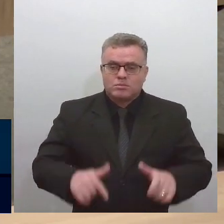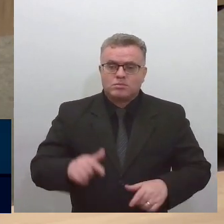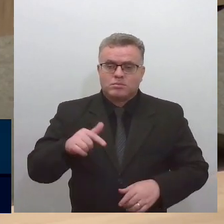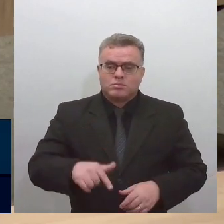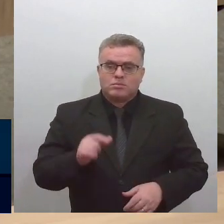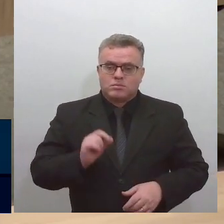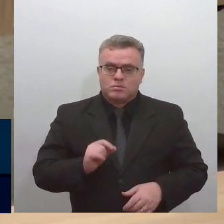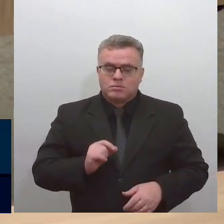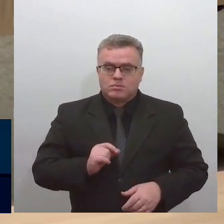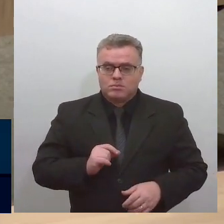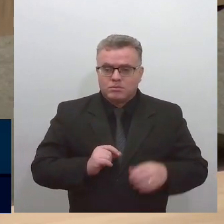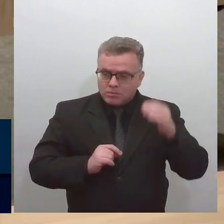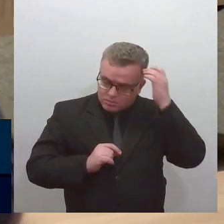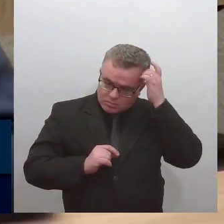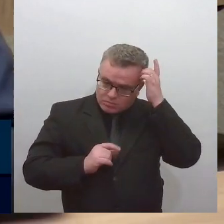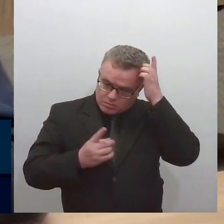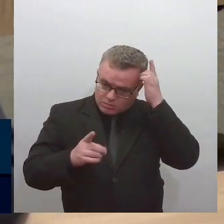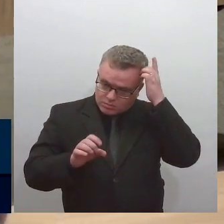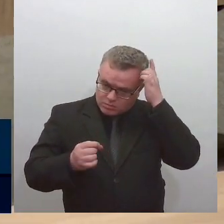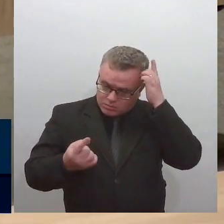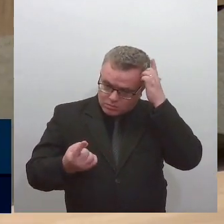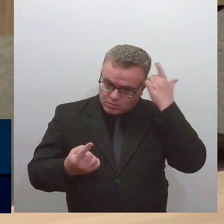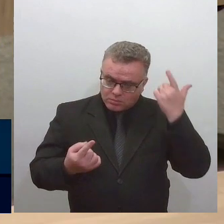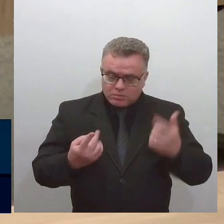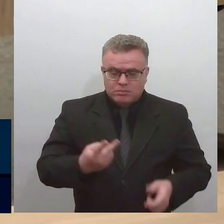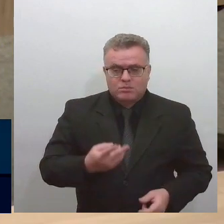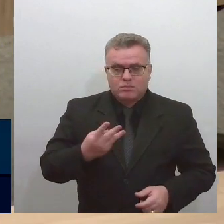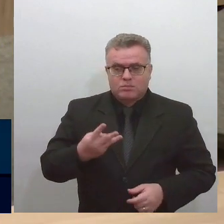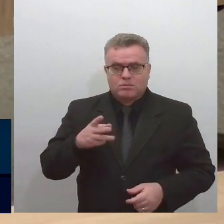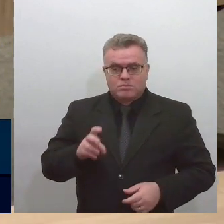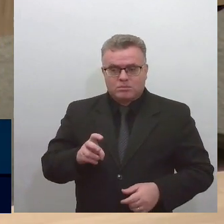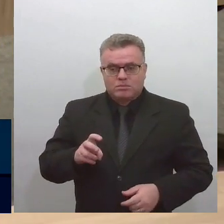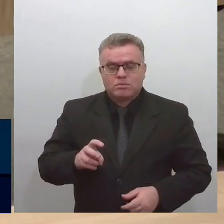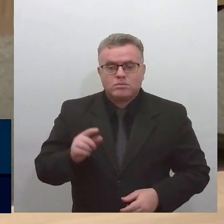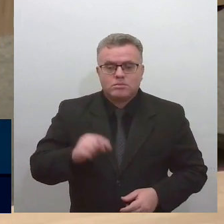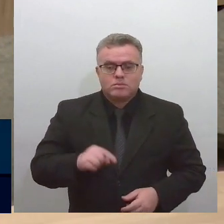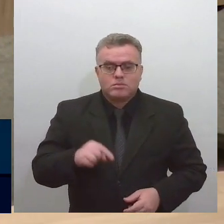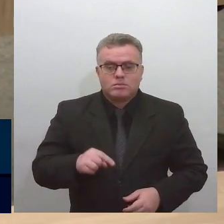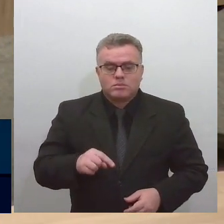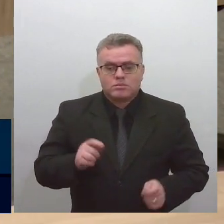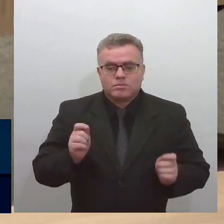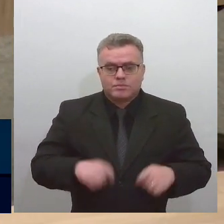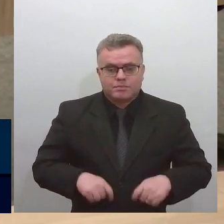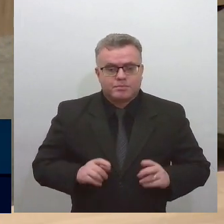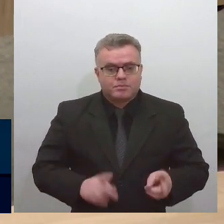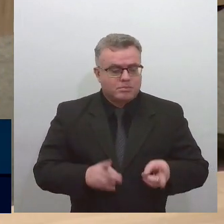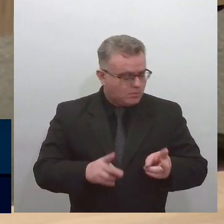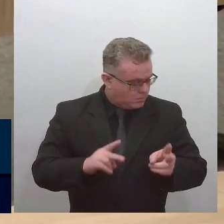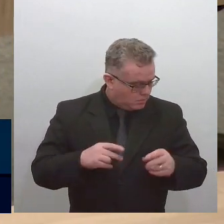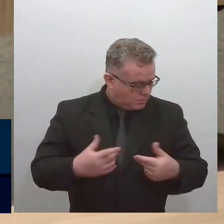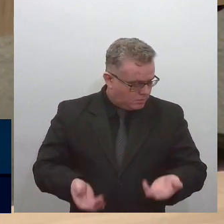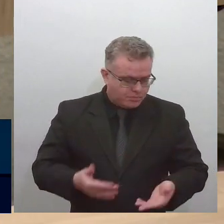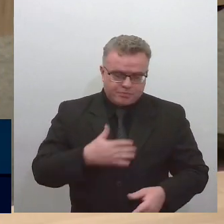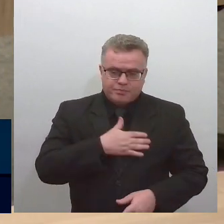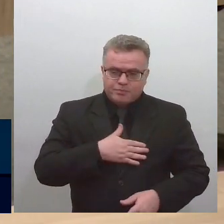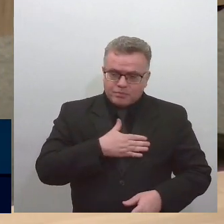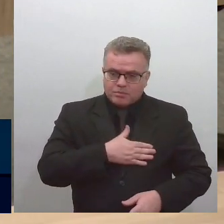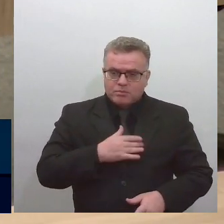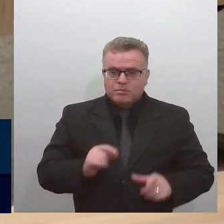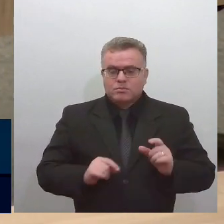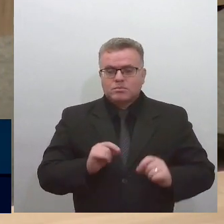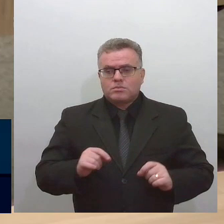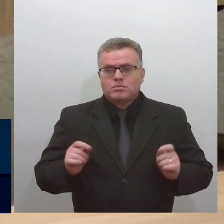da BR101 br25 que corta todo nosso estado e eu gostaria Doutor de